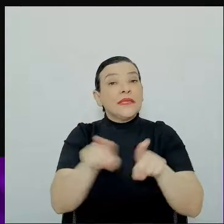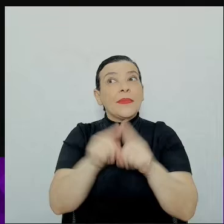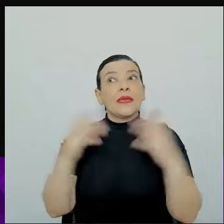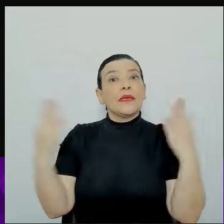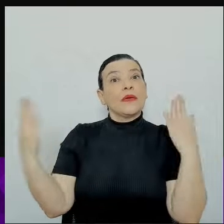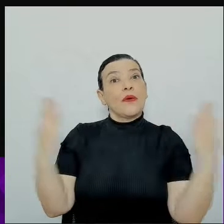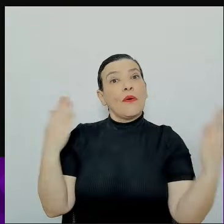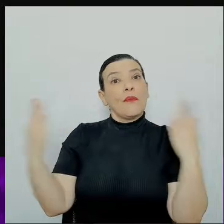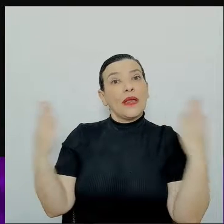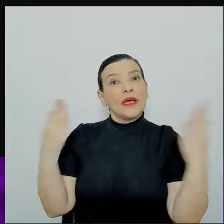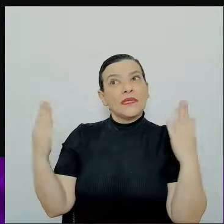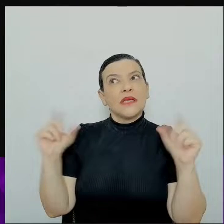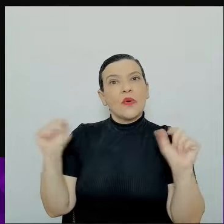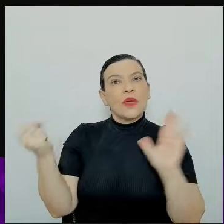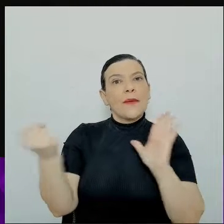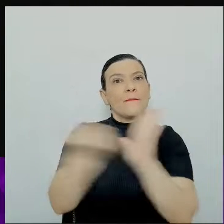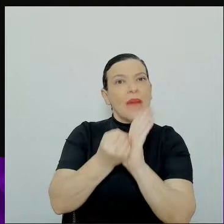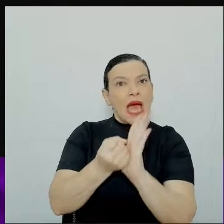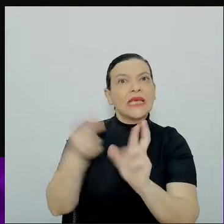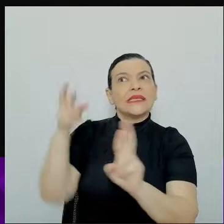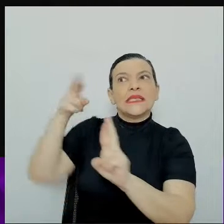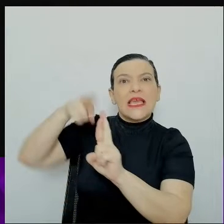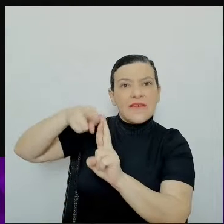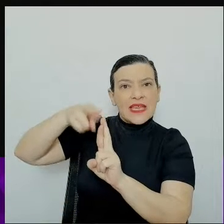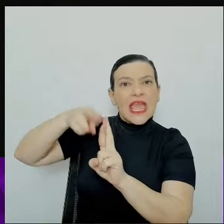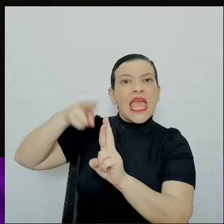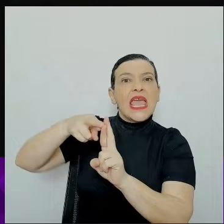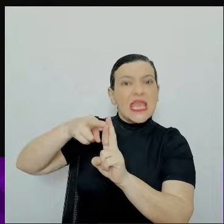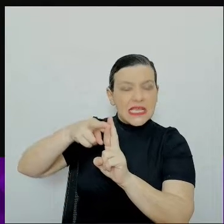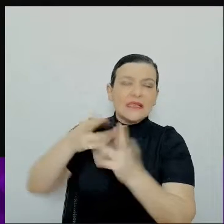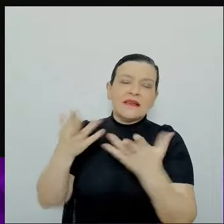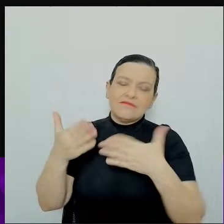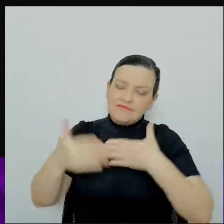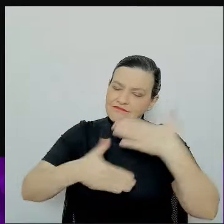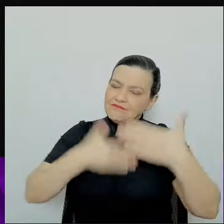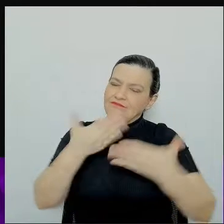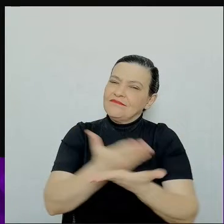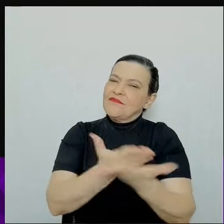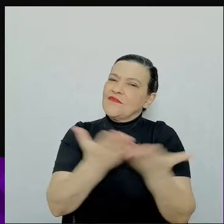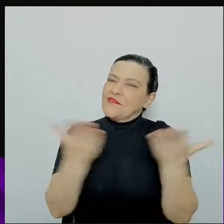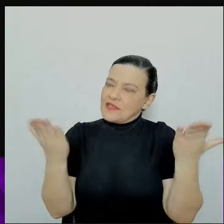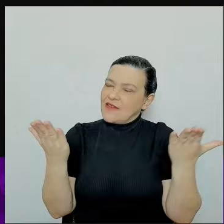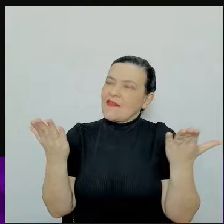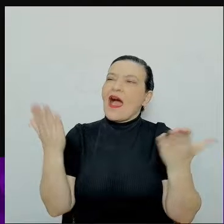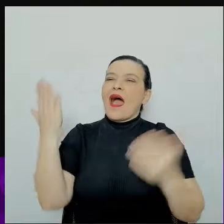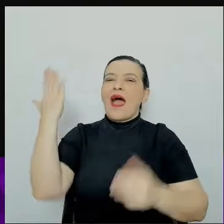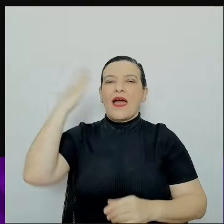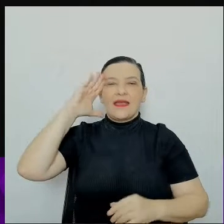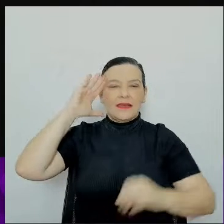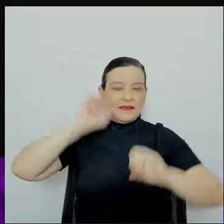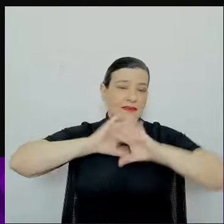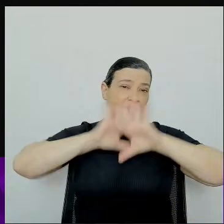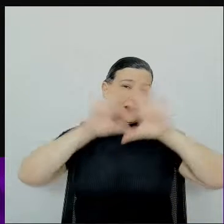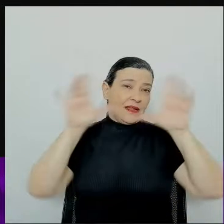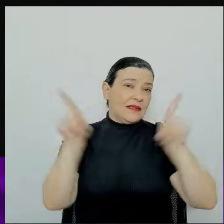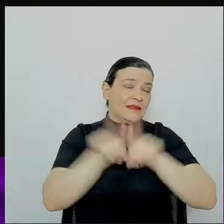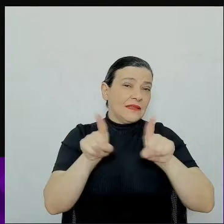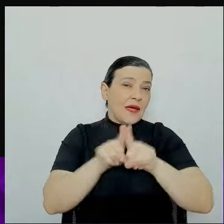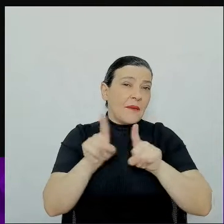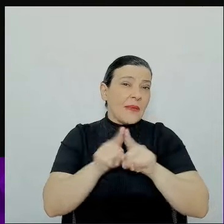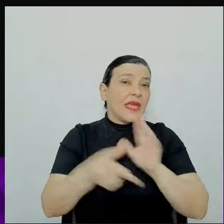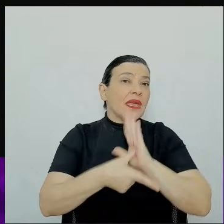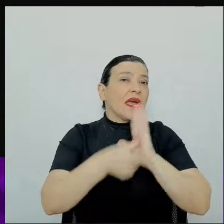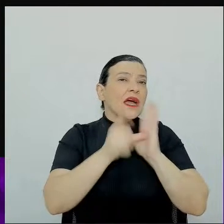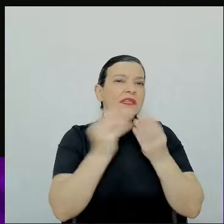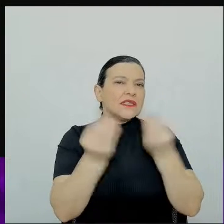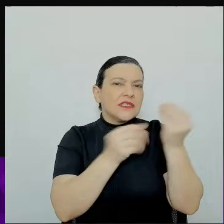marcas que são referência no mercado. Isso, sem dúvida, vai fazer uma diferença muito grande, até mesmo no critério de avaliação de vocês.